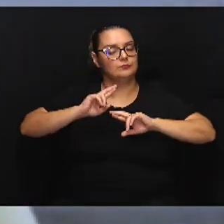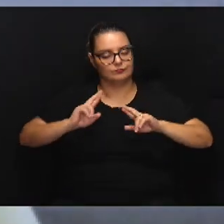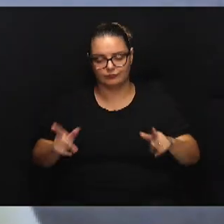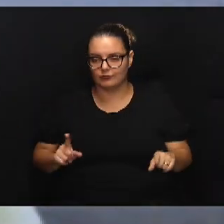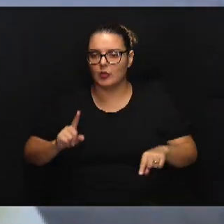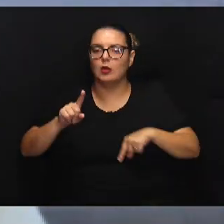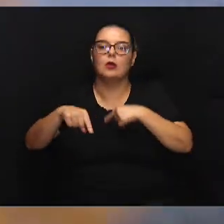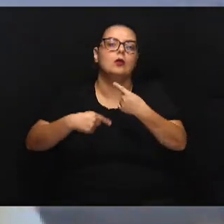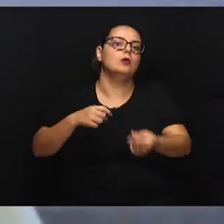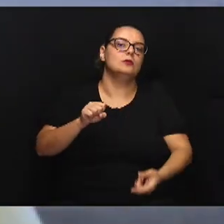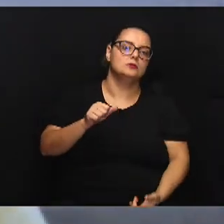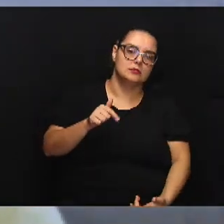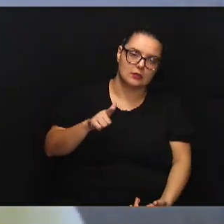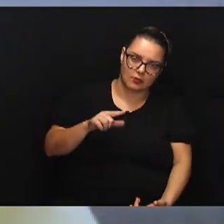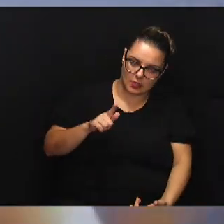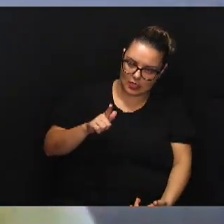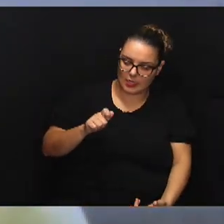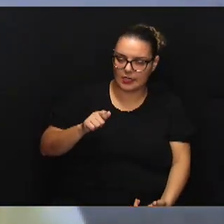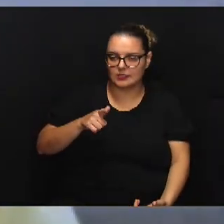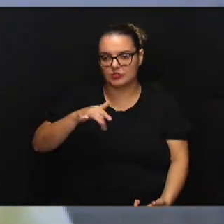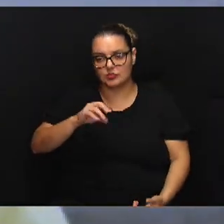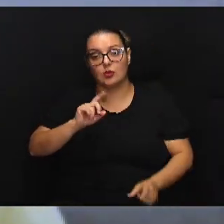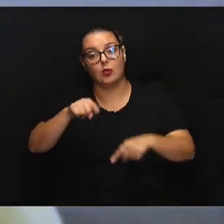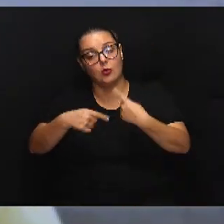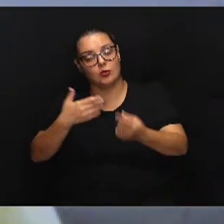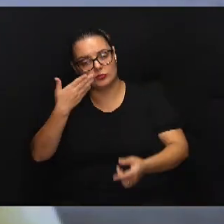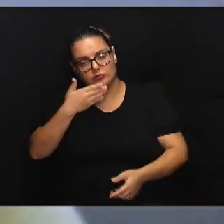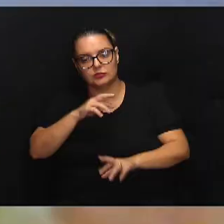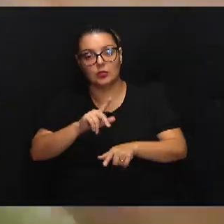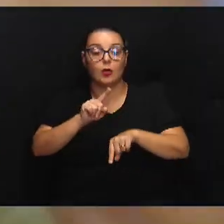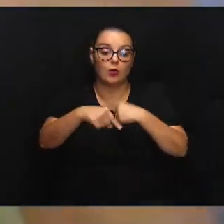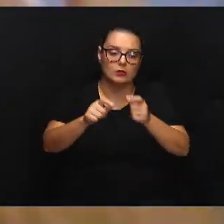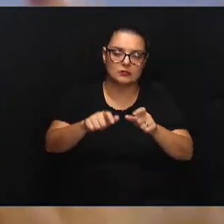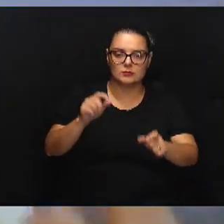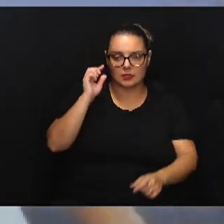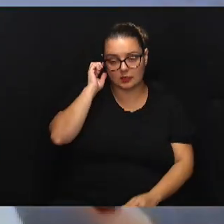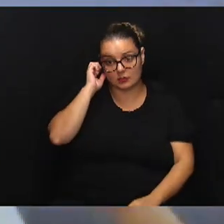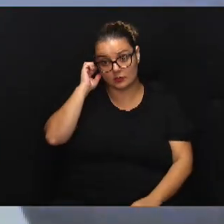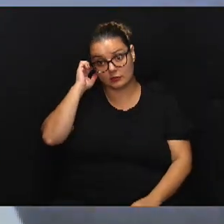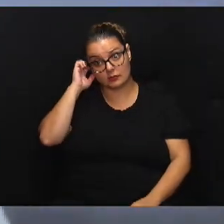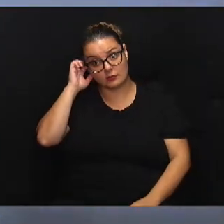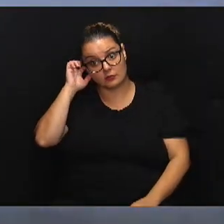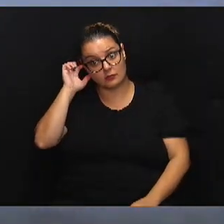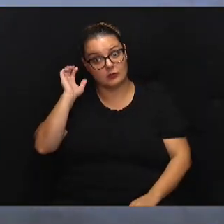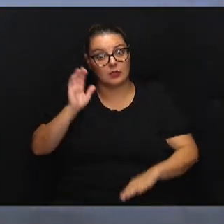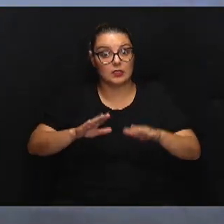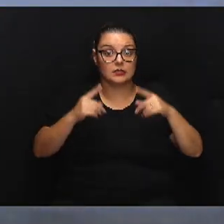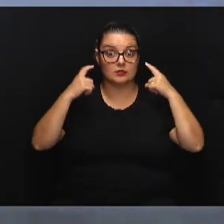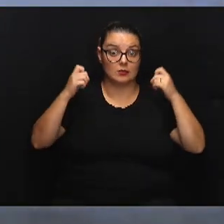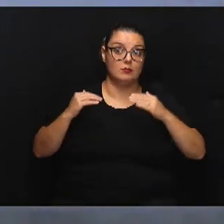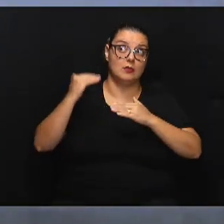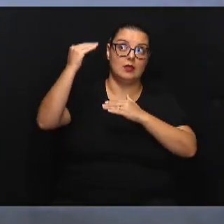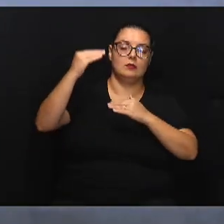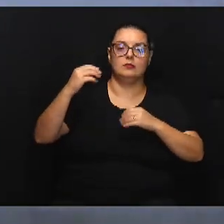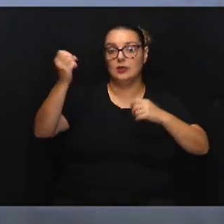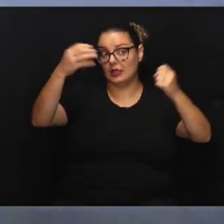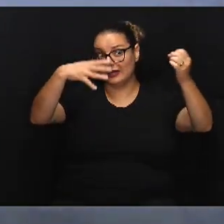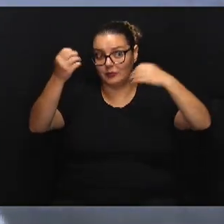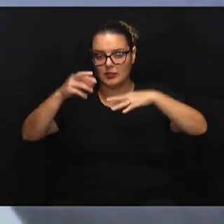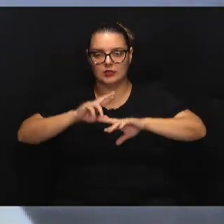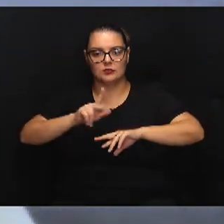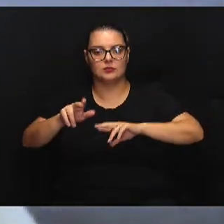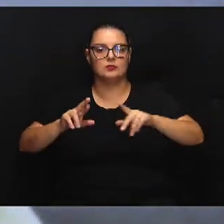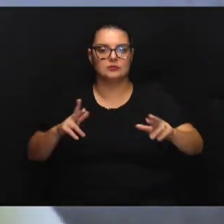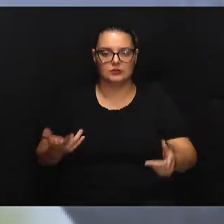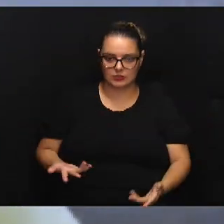outros salgadinhos, outros doces, outras pessoas. Às vezes o som é mais alto, às vezes a luminosidade é